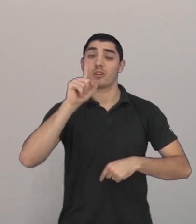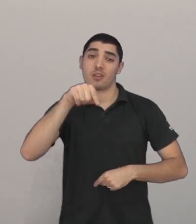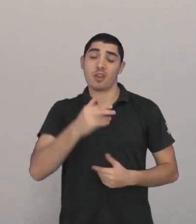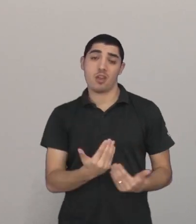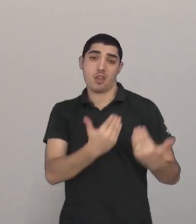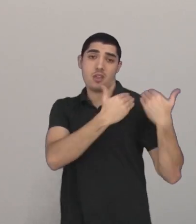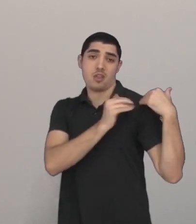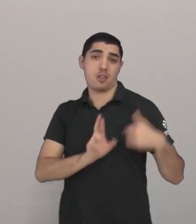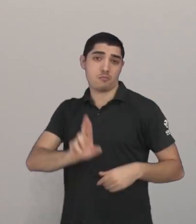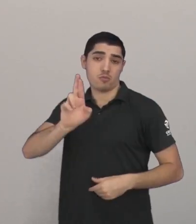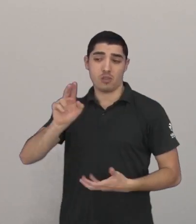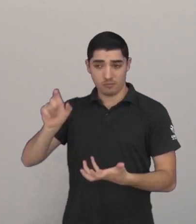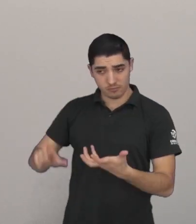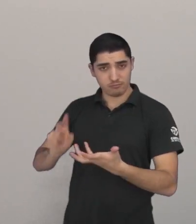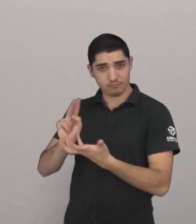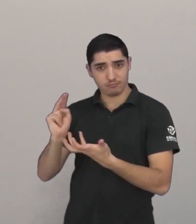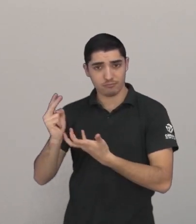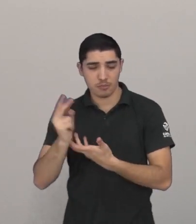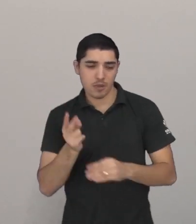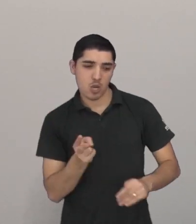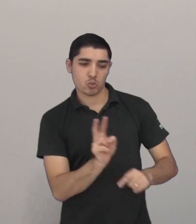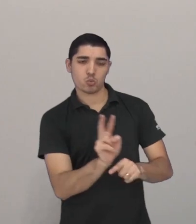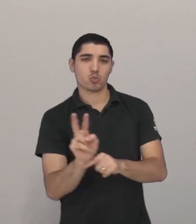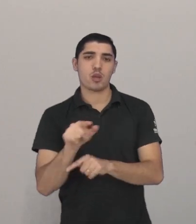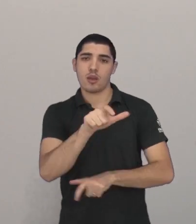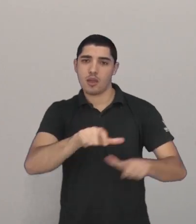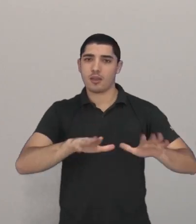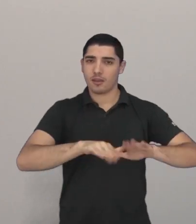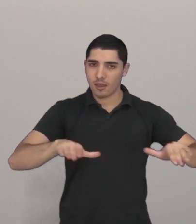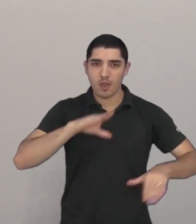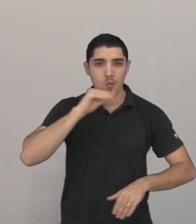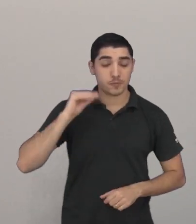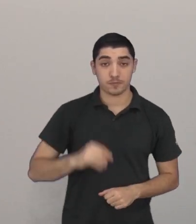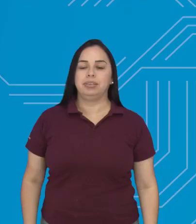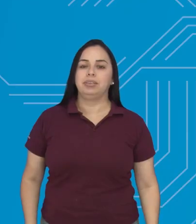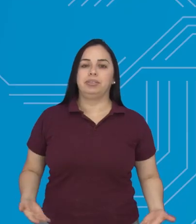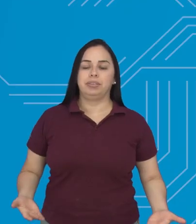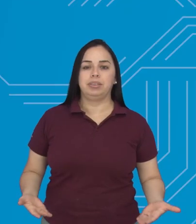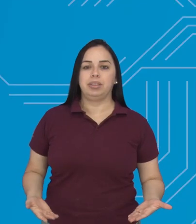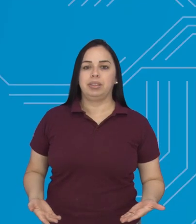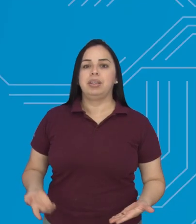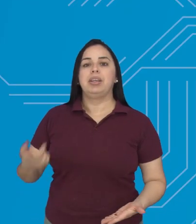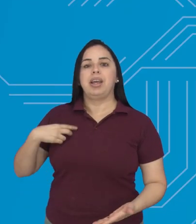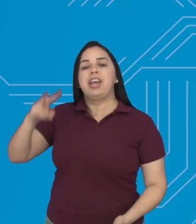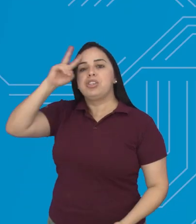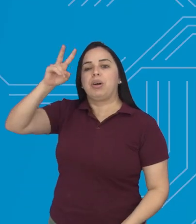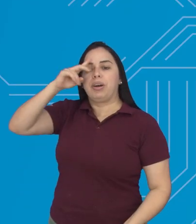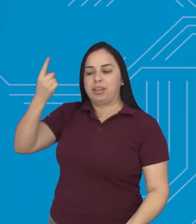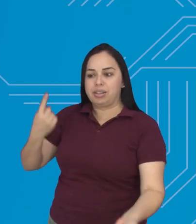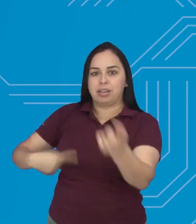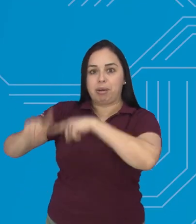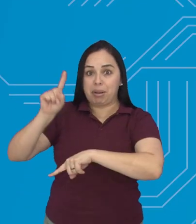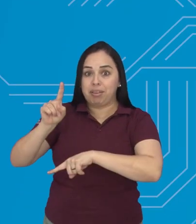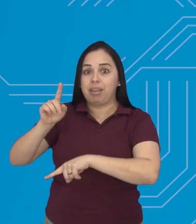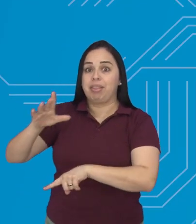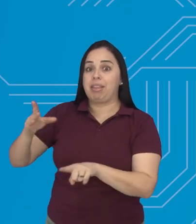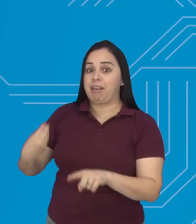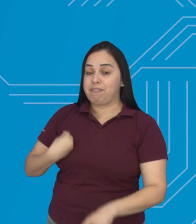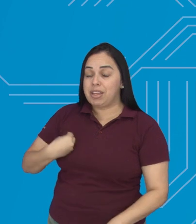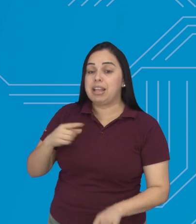Amélia Naomi criticou a reforma da Previdência de São José dos Campos, que completou 3 anos. Segundo a parlamentar, o confisco